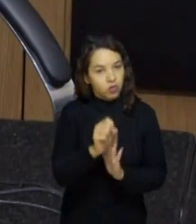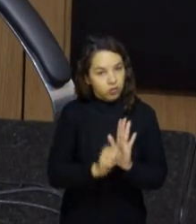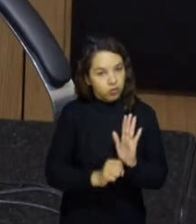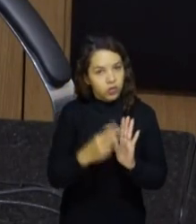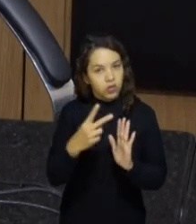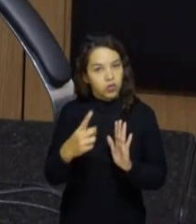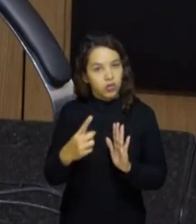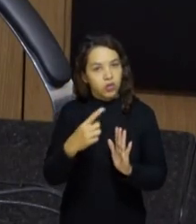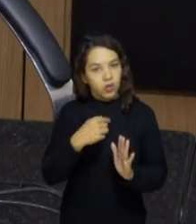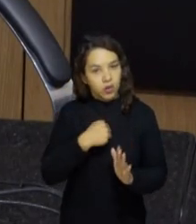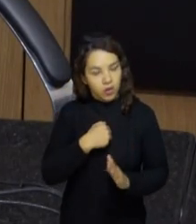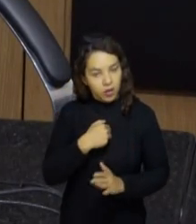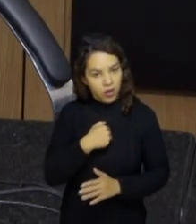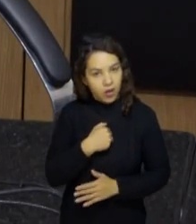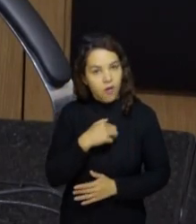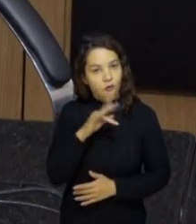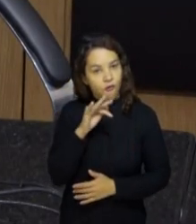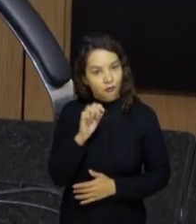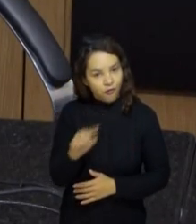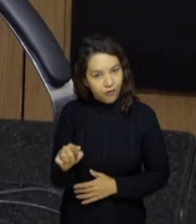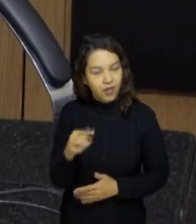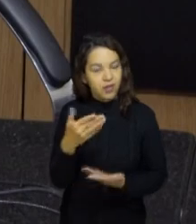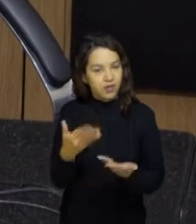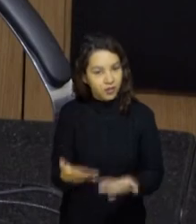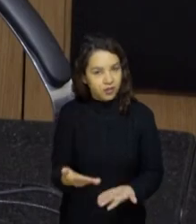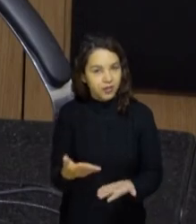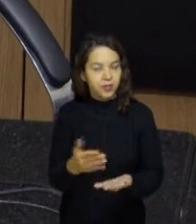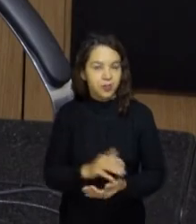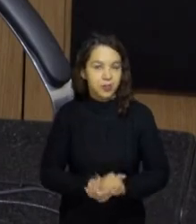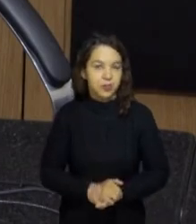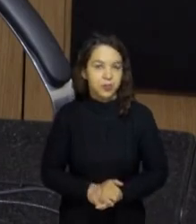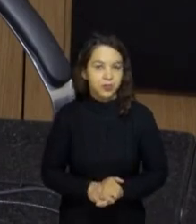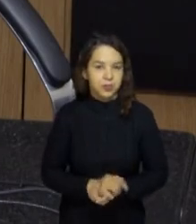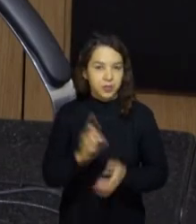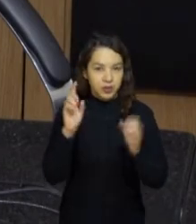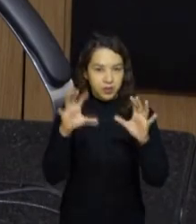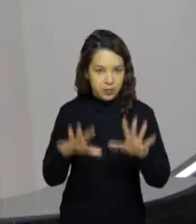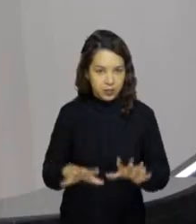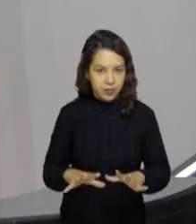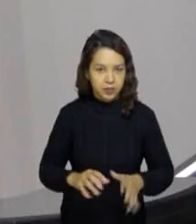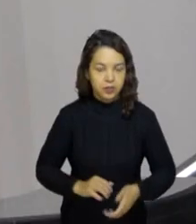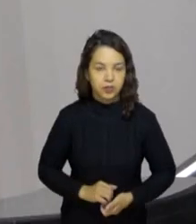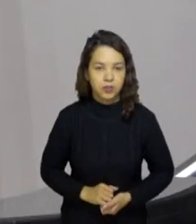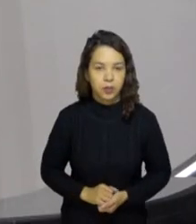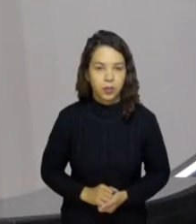fã também, cara. Então, muito bom estar aqui com vocês. Deus abençoe.